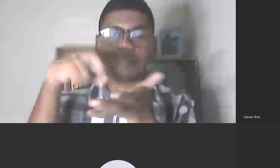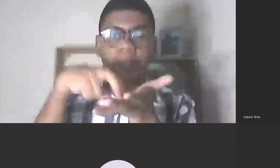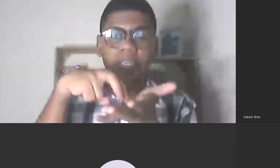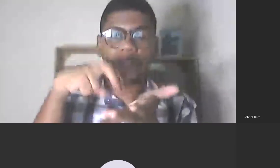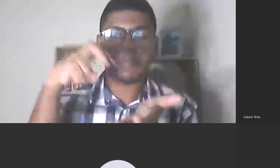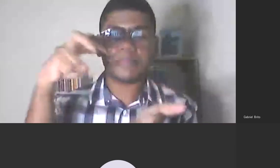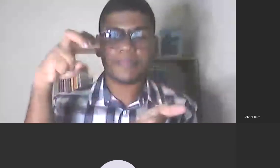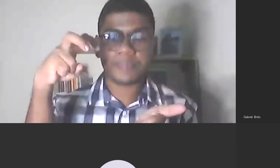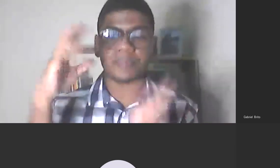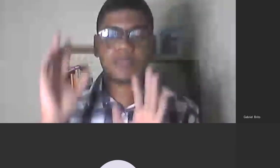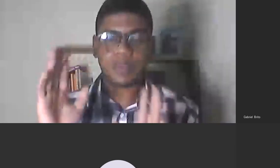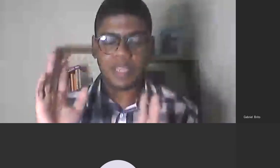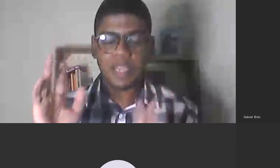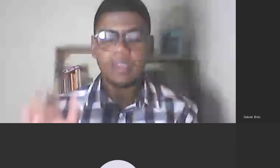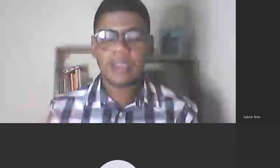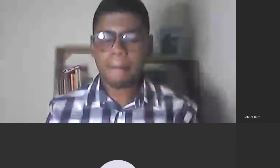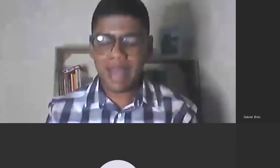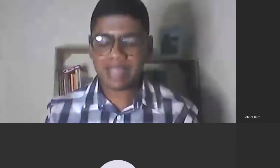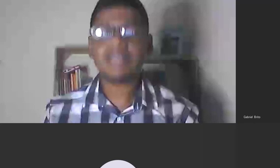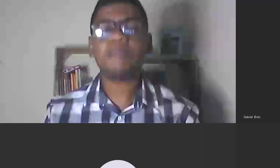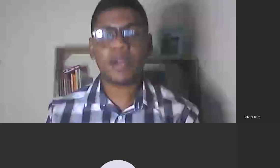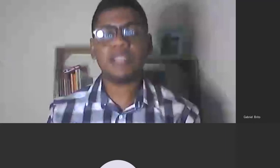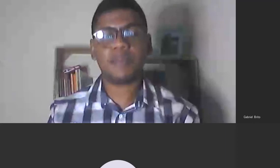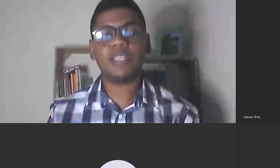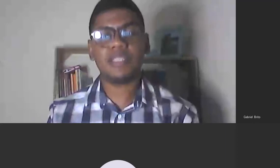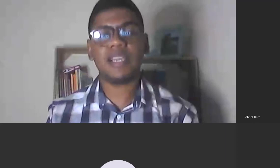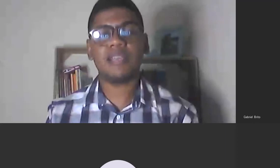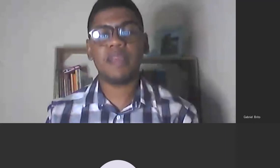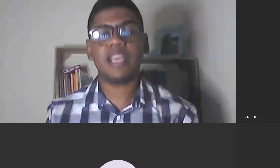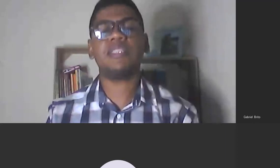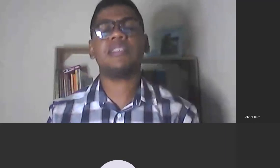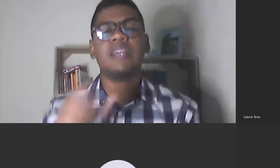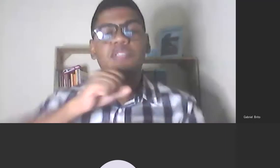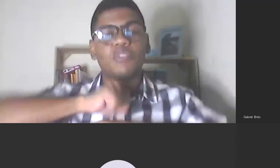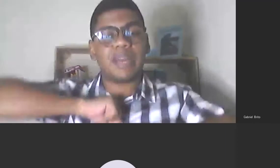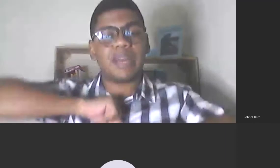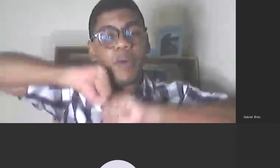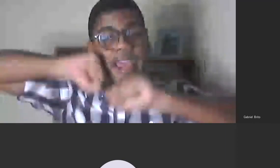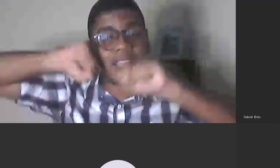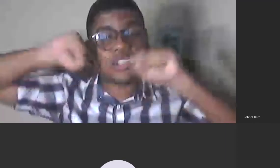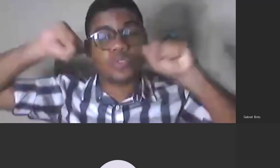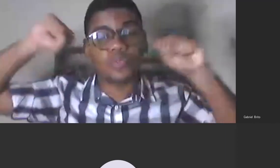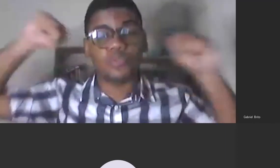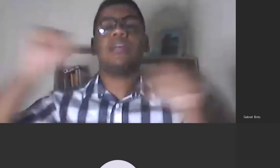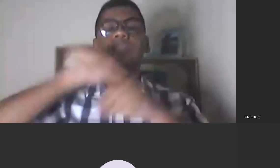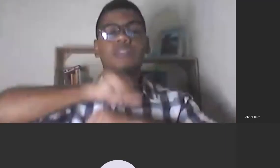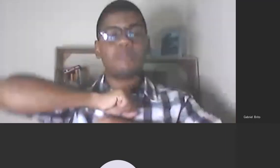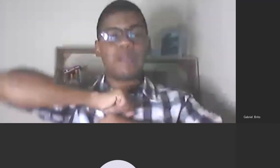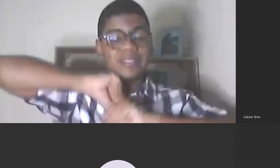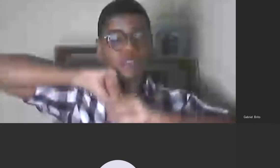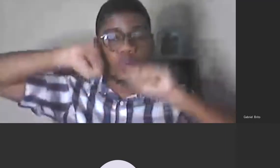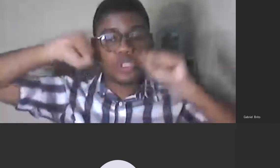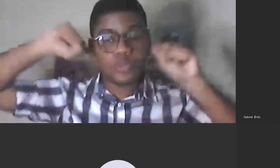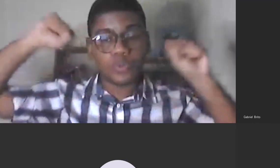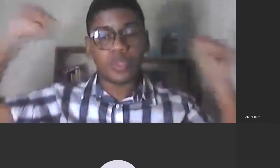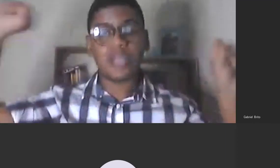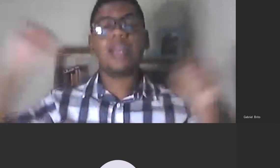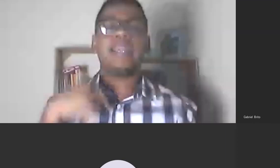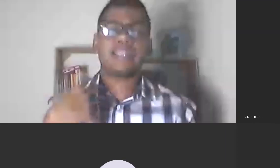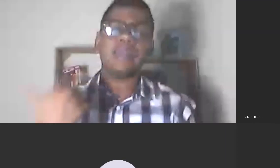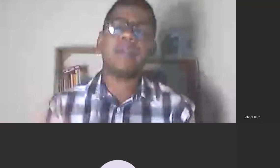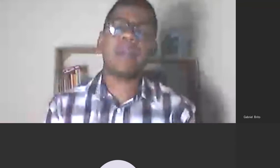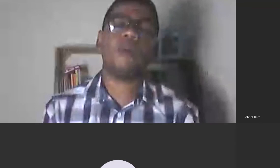horas da manhã. Ok? Mas pode ser que mesmo esse sinal sendo mais poético, sendo mais